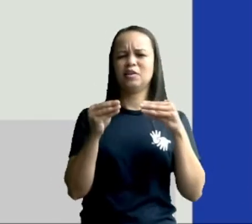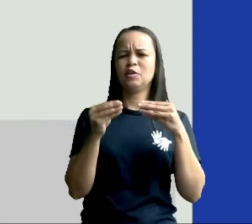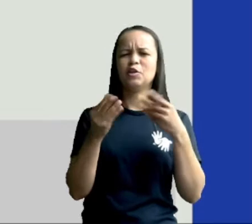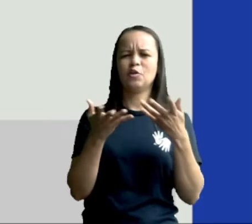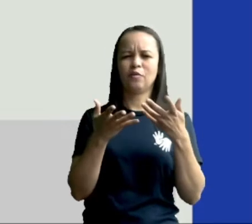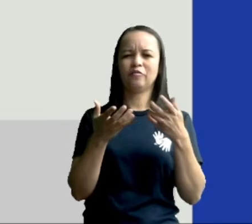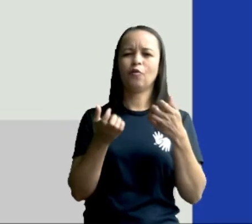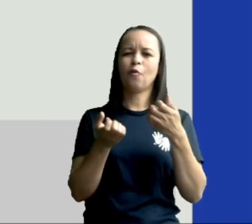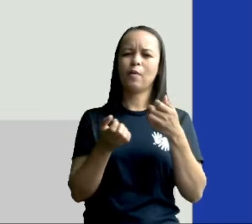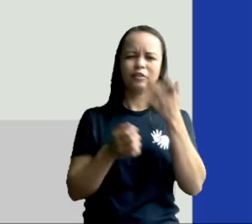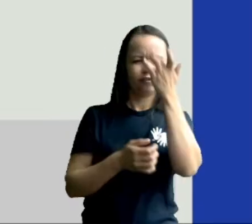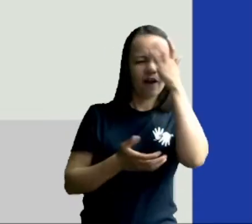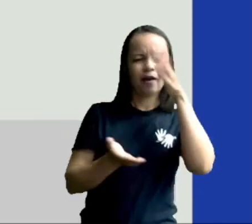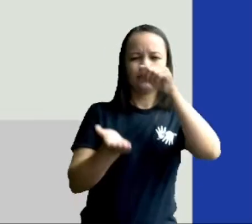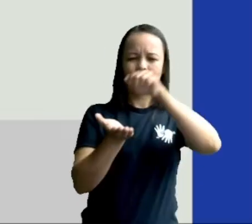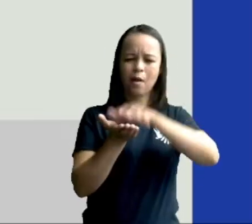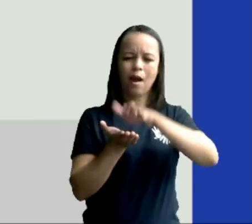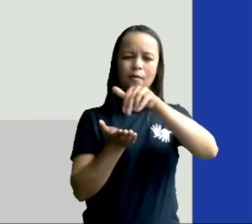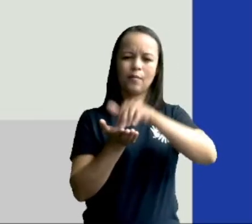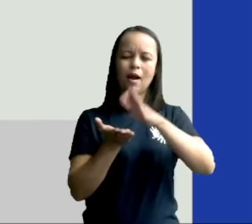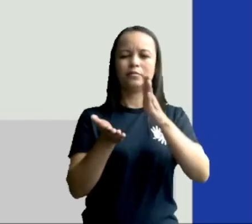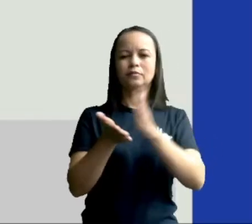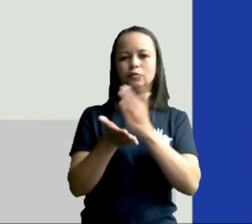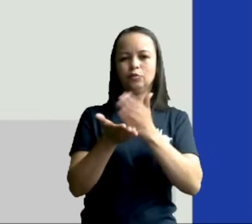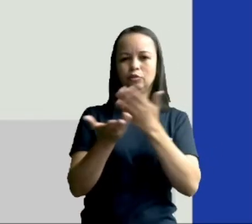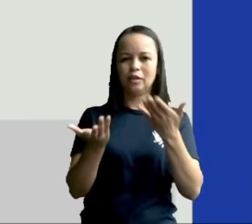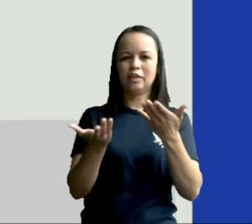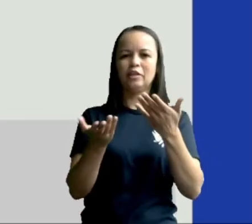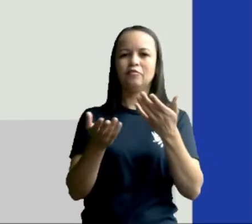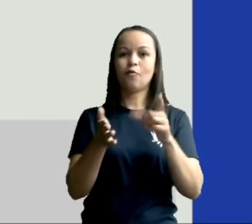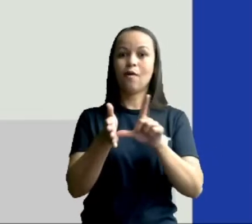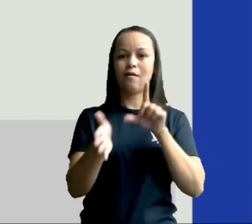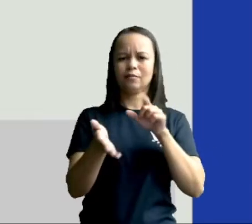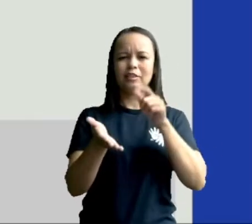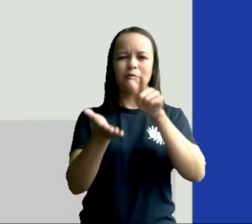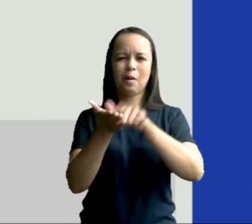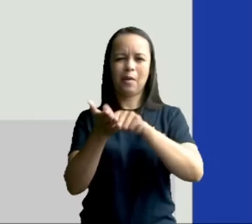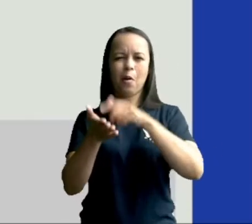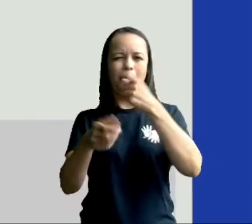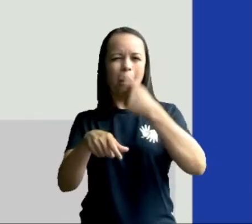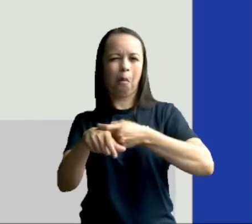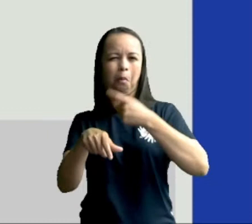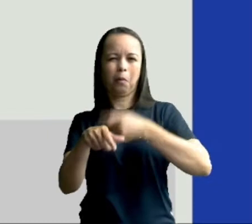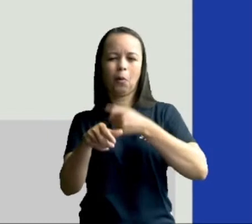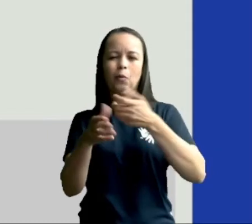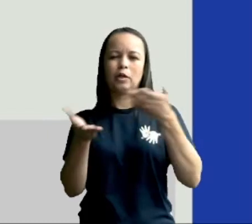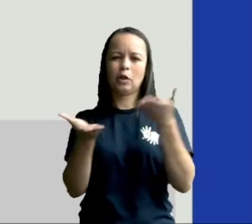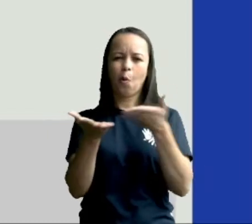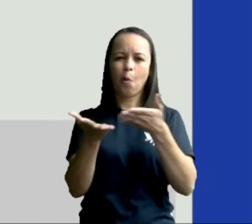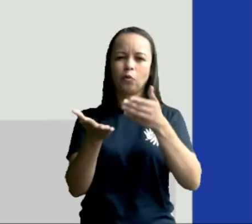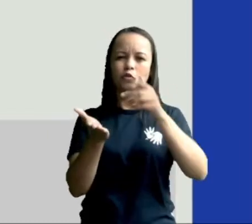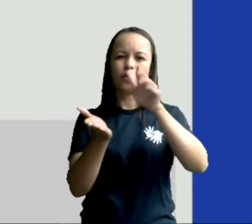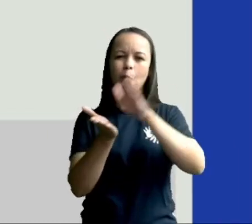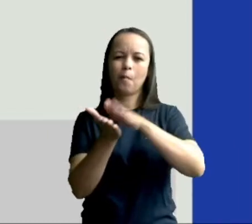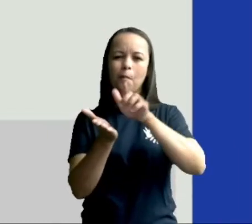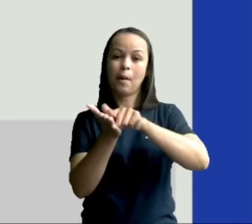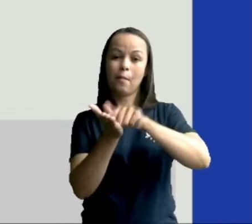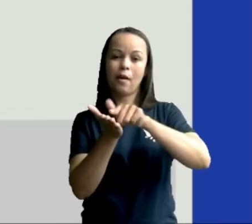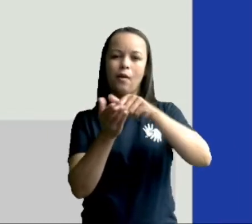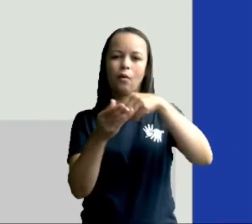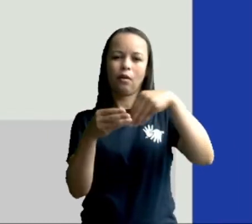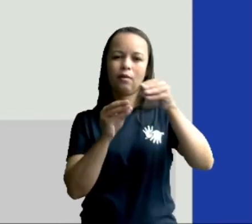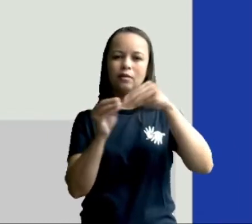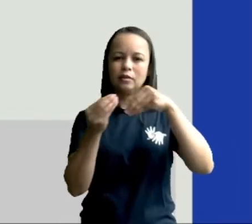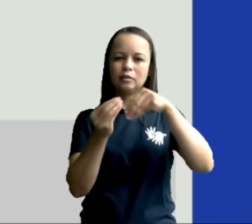fácil a impressão, né, dos livros e a prática de se desenvolver com toda essa área do papel e de livros.